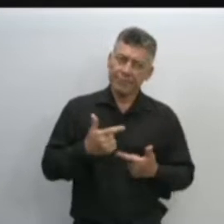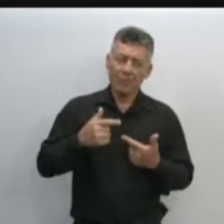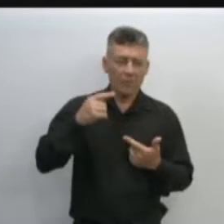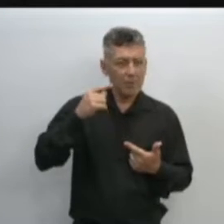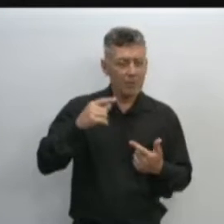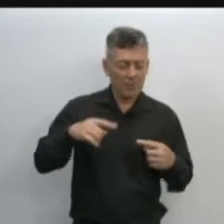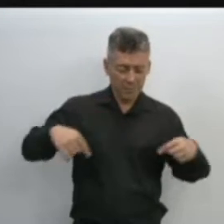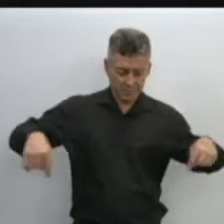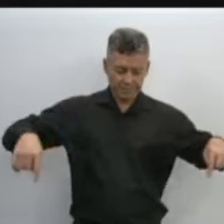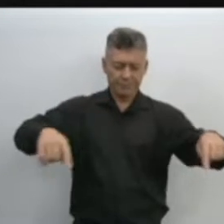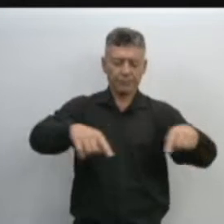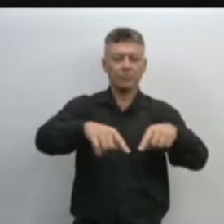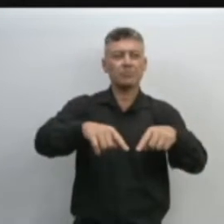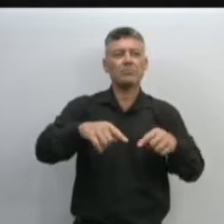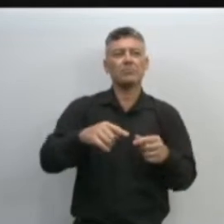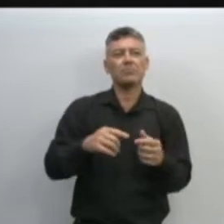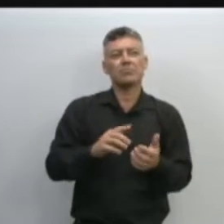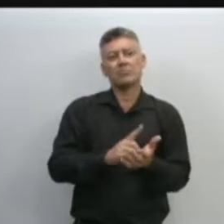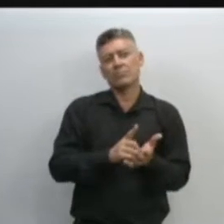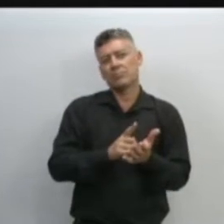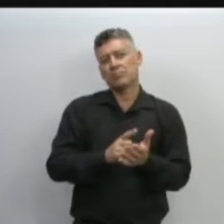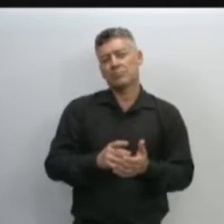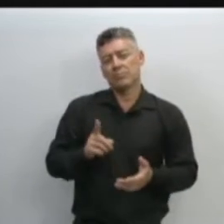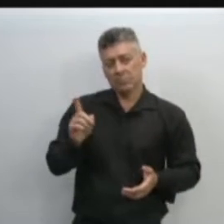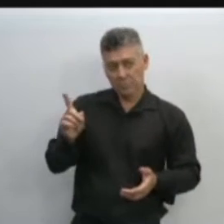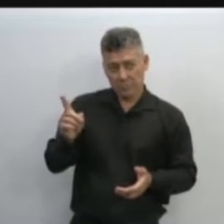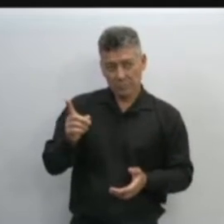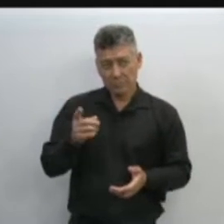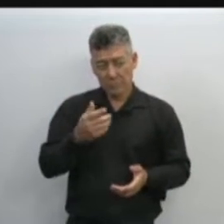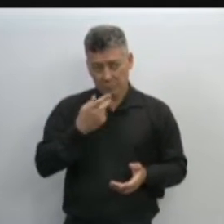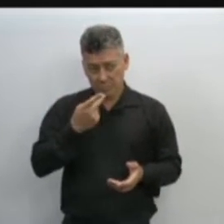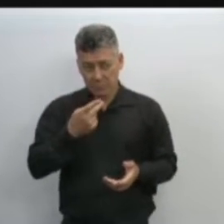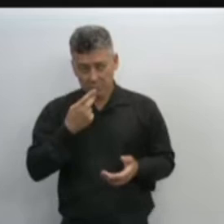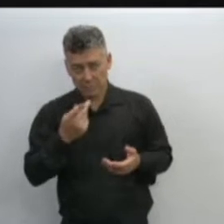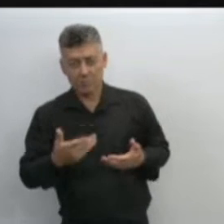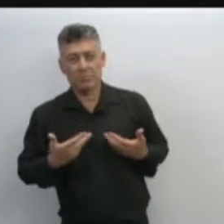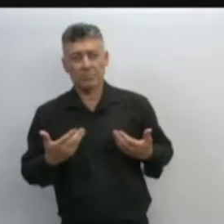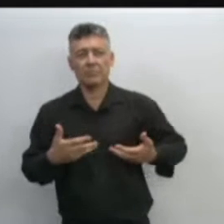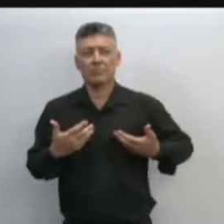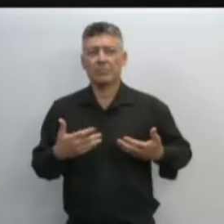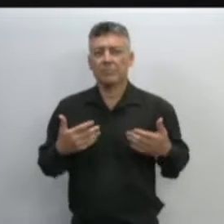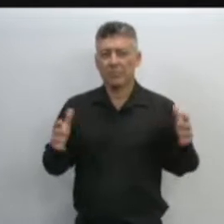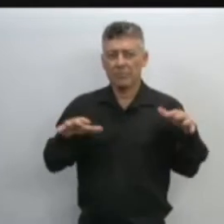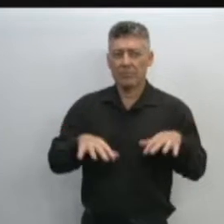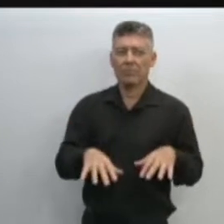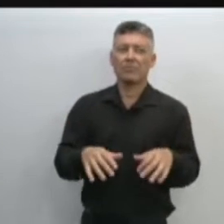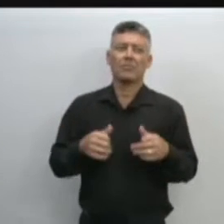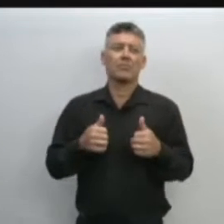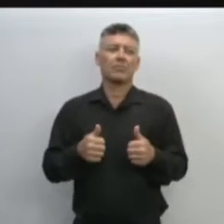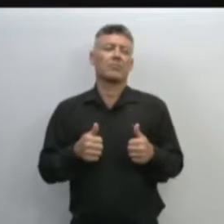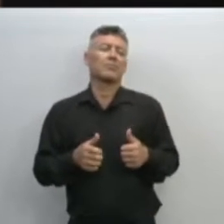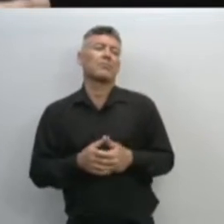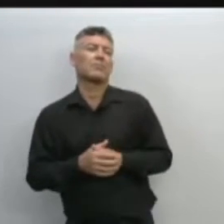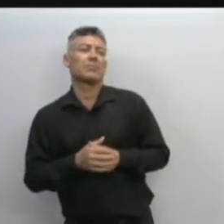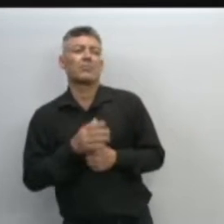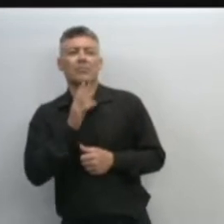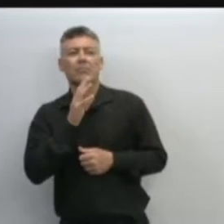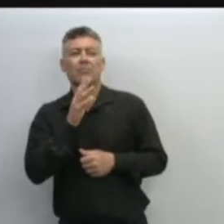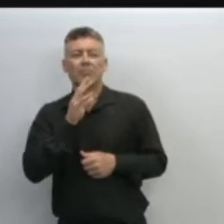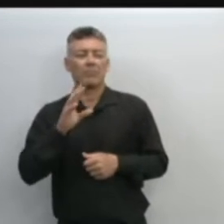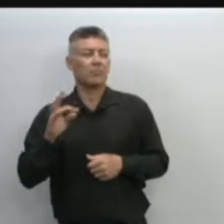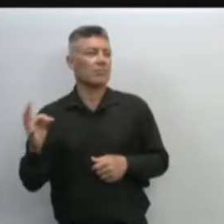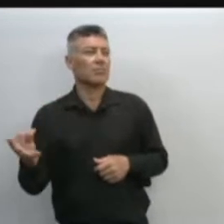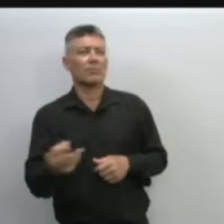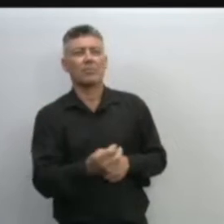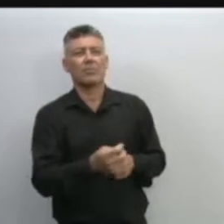torno do Alecrim. E fico muito feliz quando Vossa Excelência traz esse assunto aqui para o conhecimento da